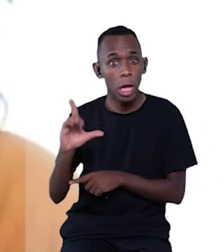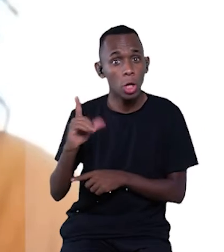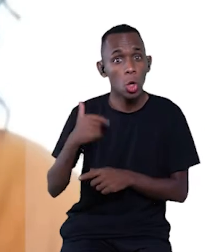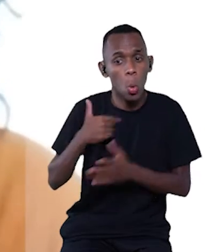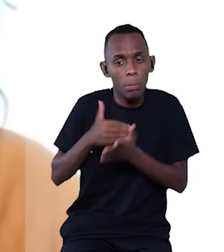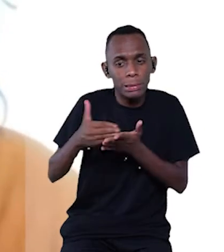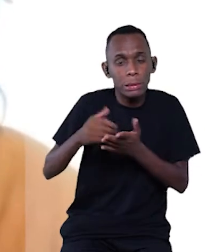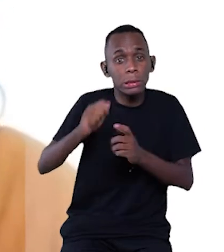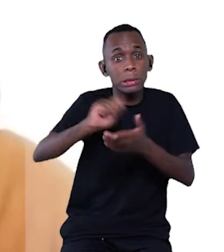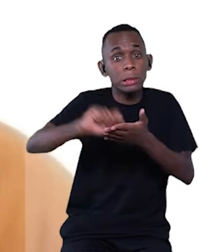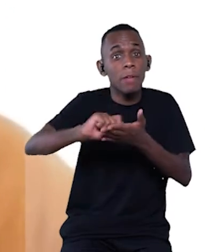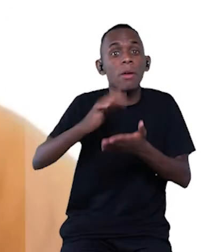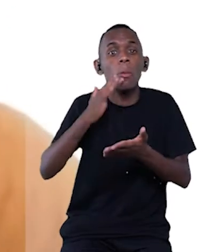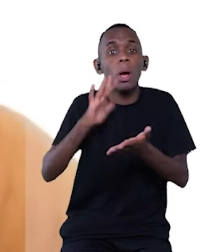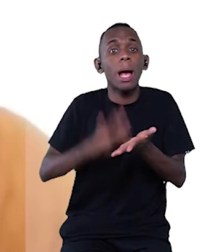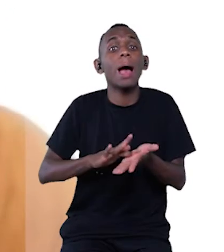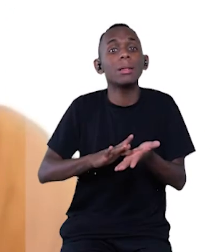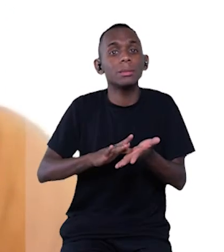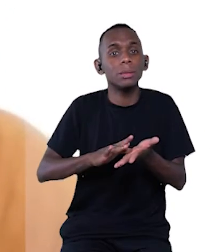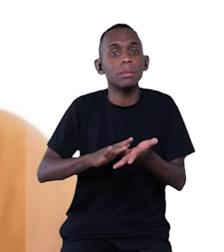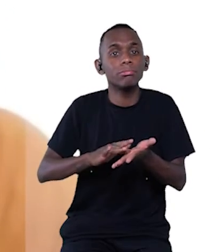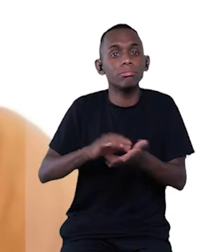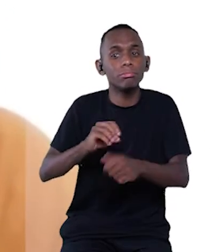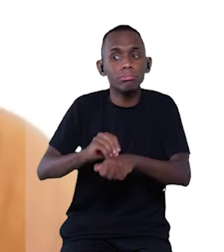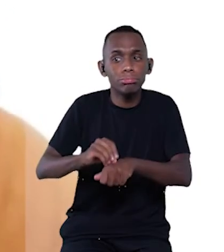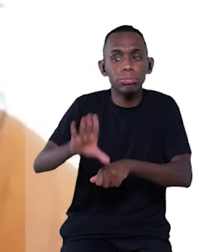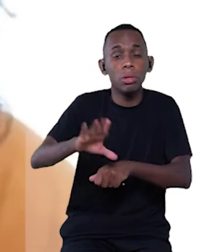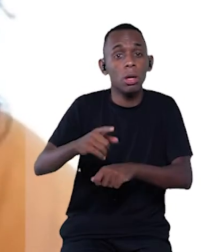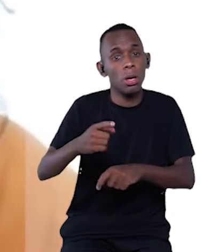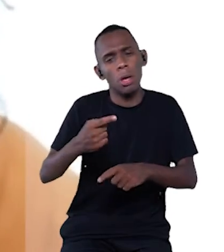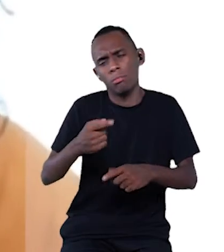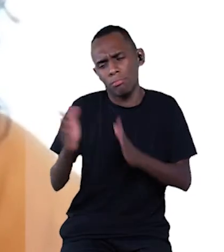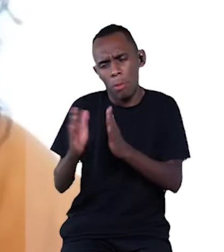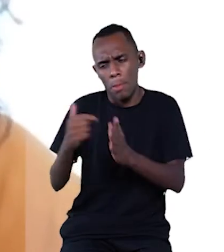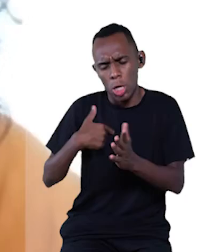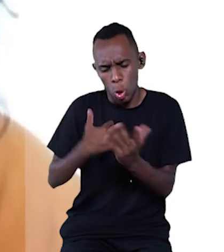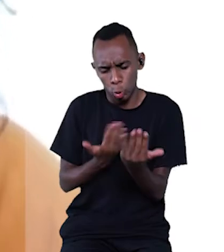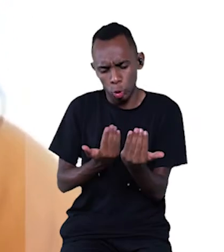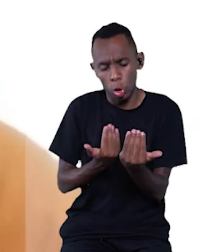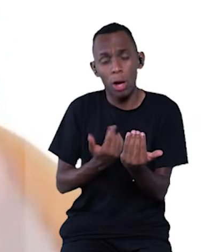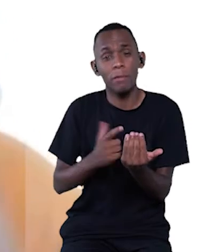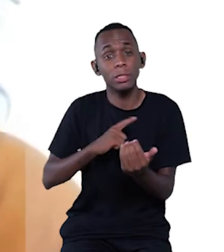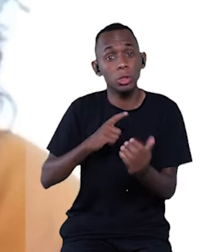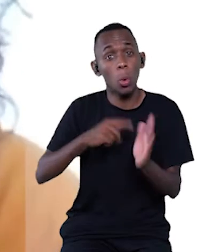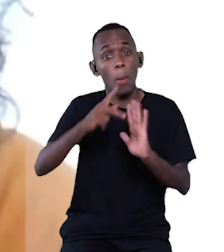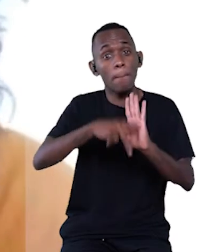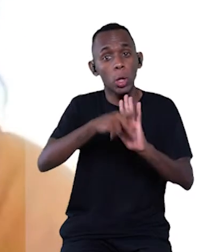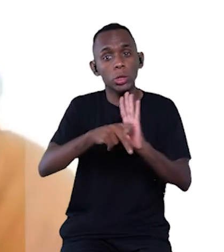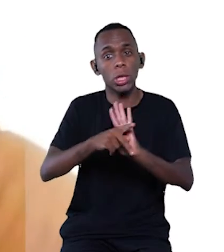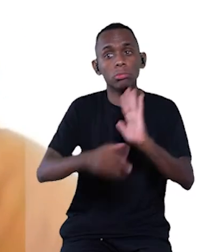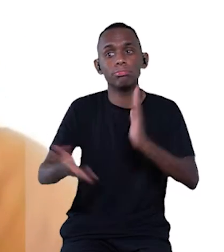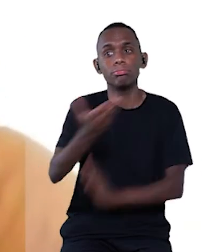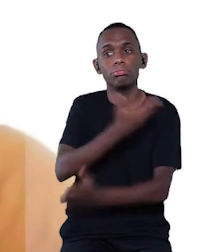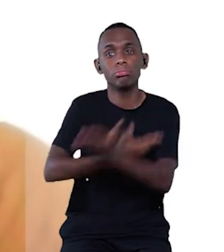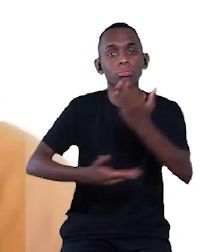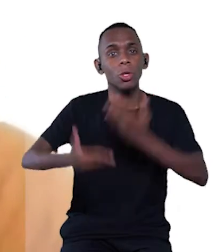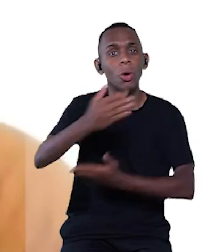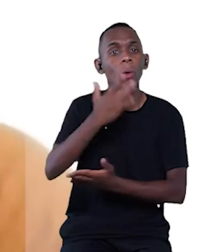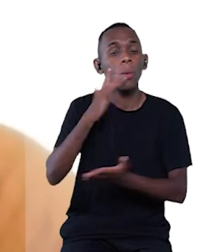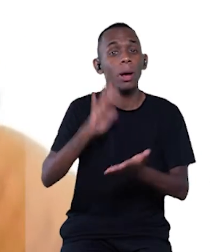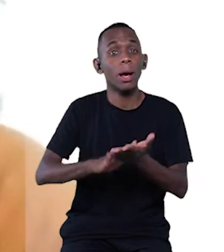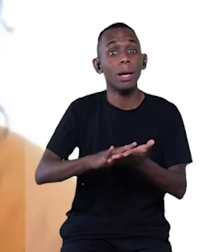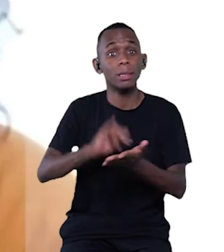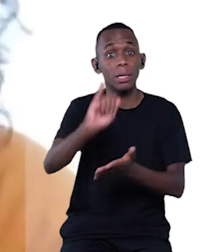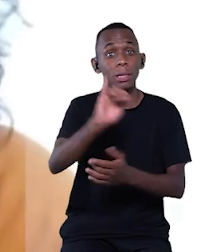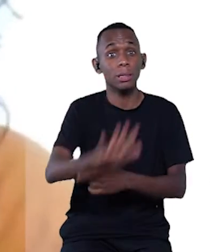a escrever cartas. Quando eu era adolescente, havia um programa de troca de cartas internacionais